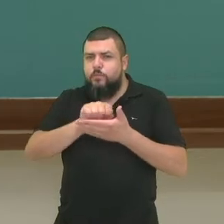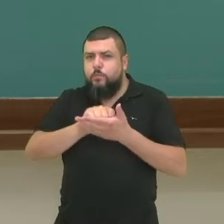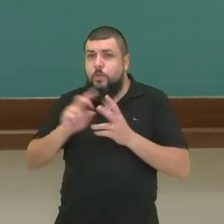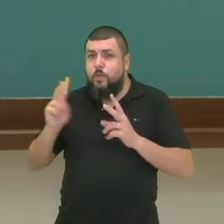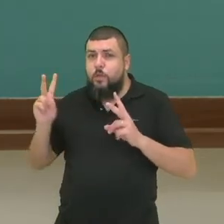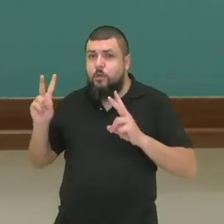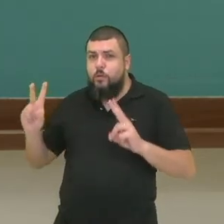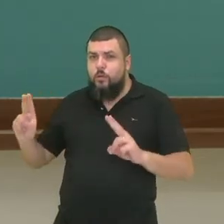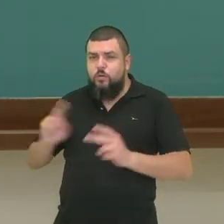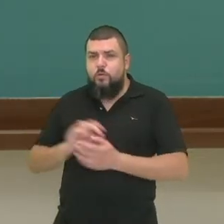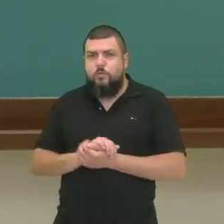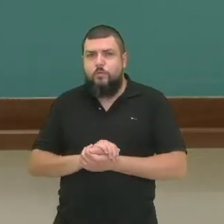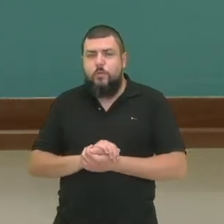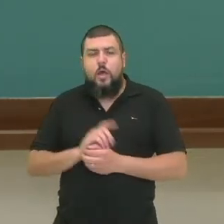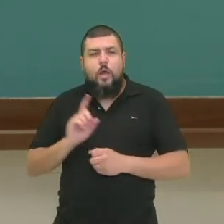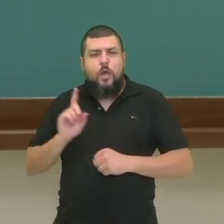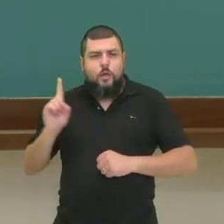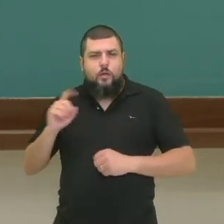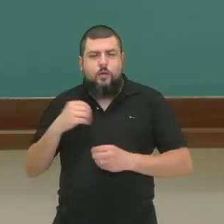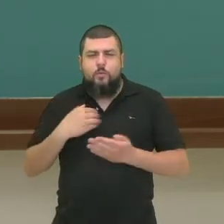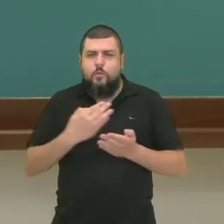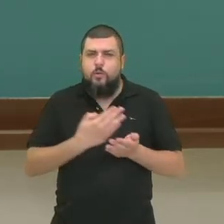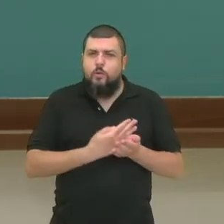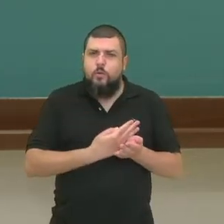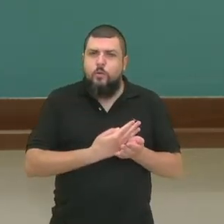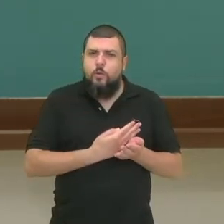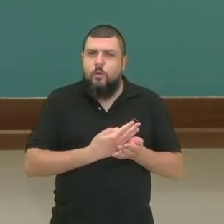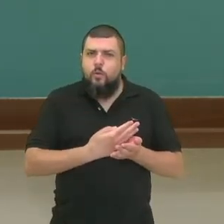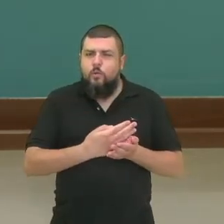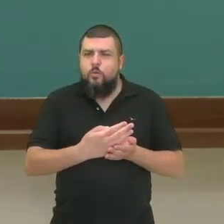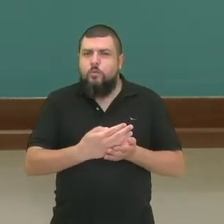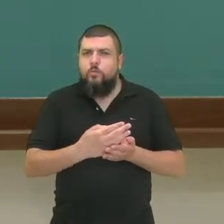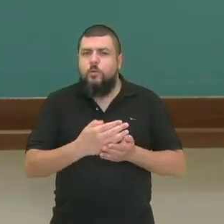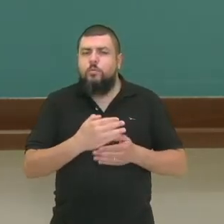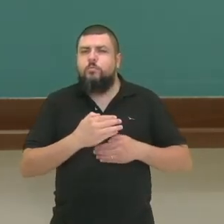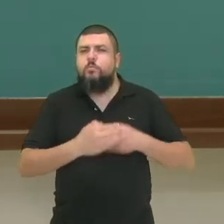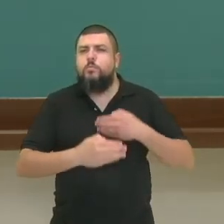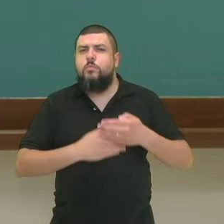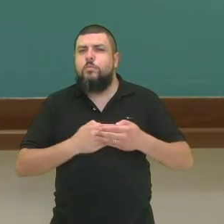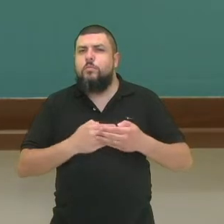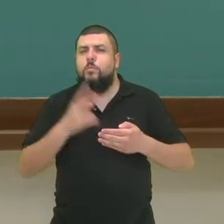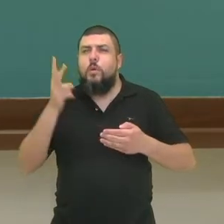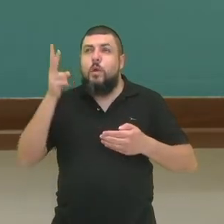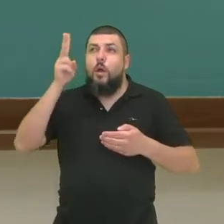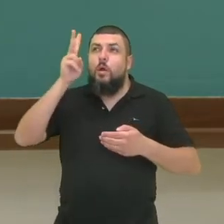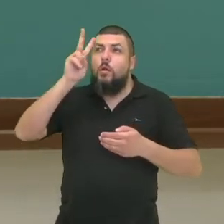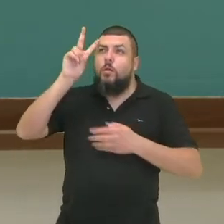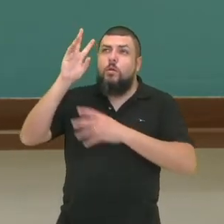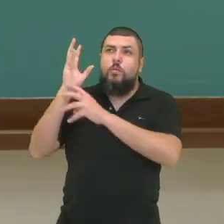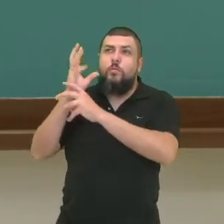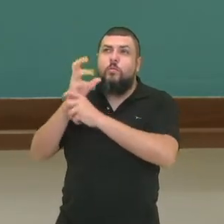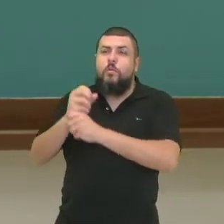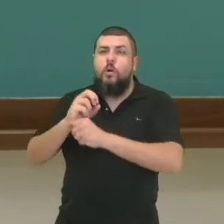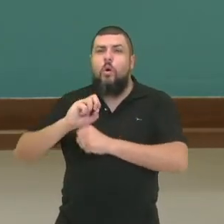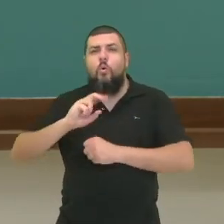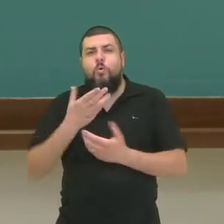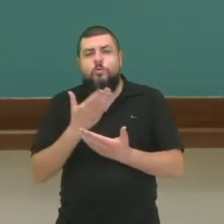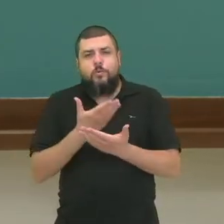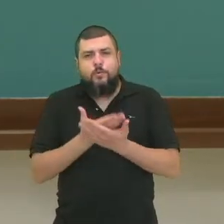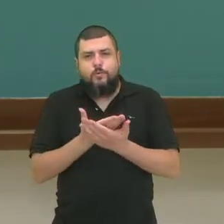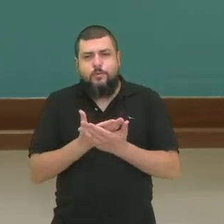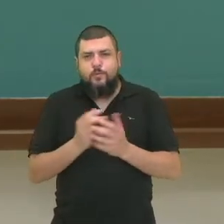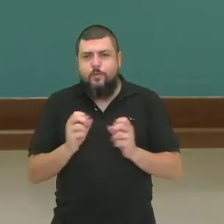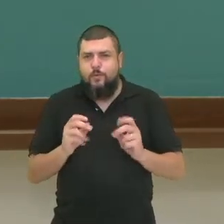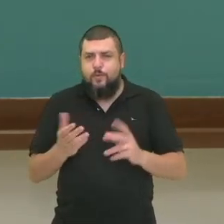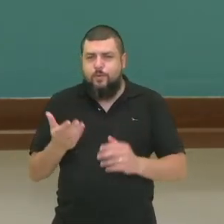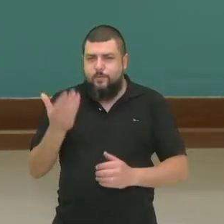vai ser aí o nosso pontapé inicial para que a gente ou relembre ou realmente estude aí o triângulo de Pascal,